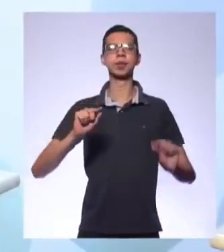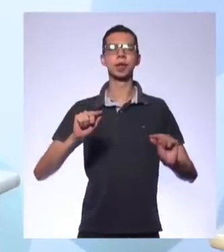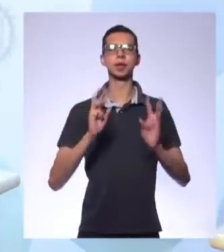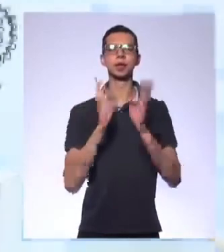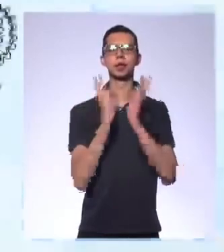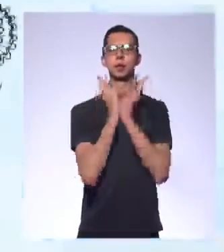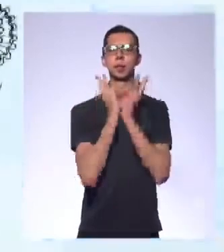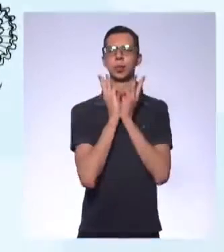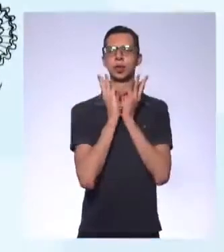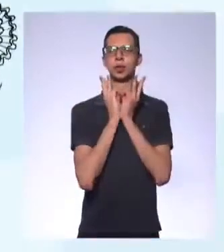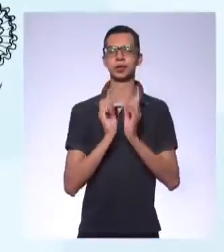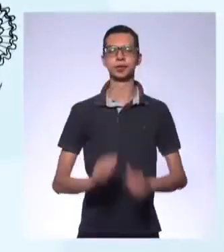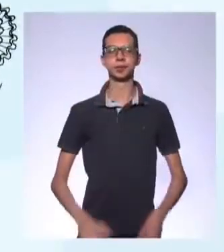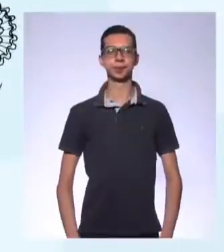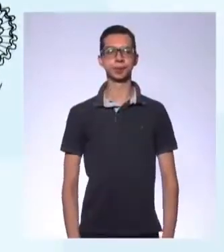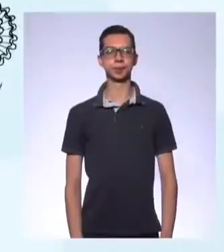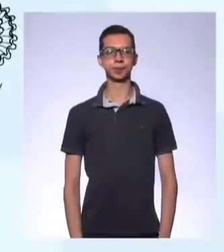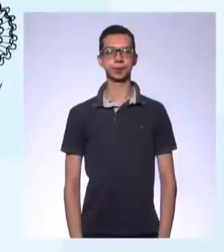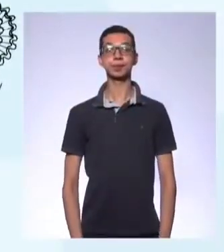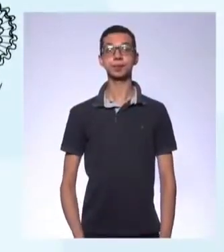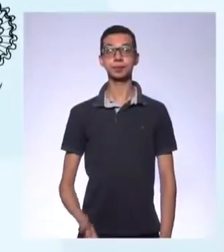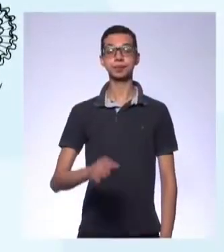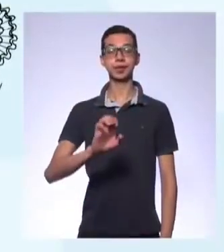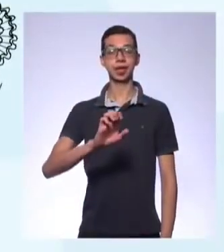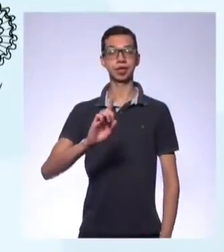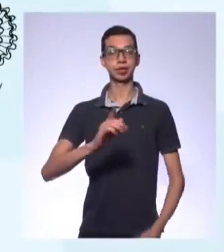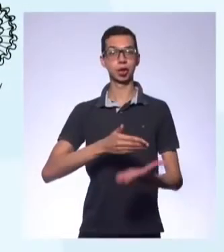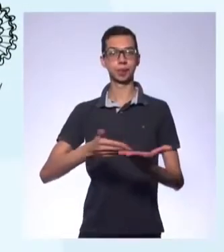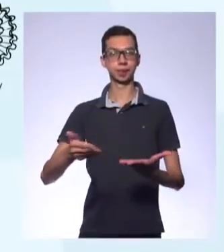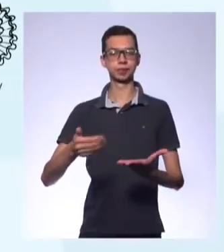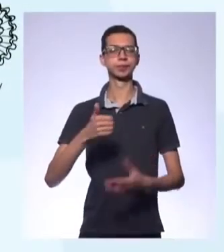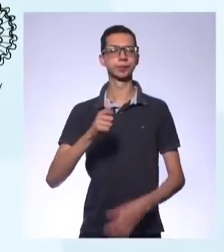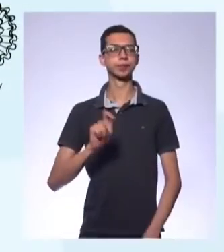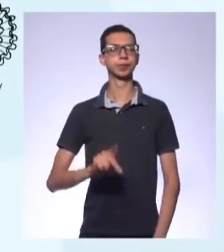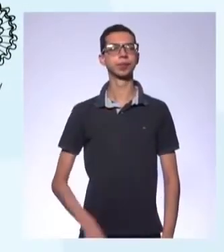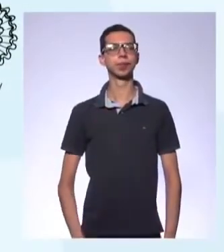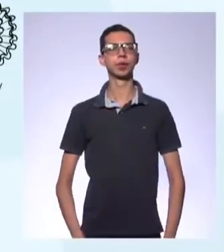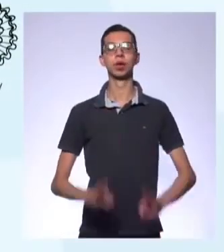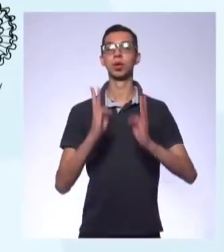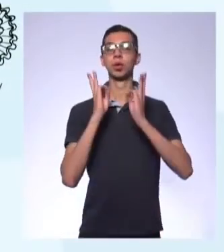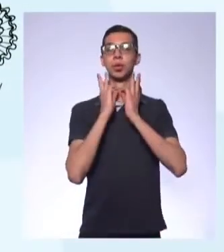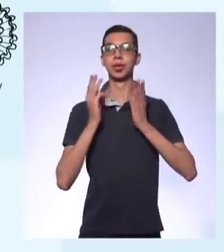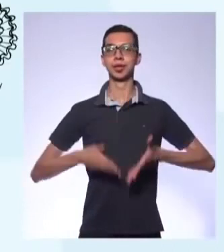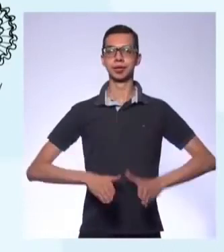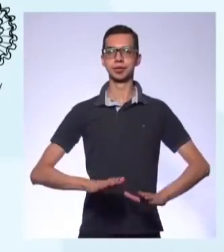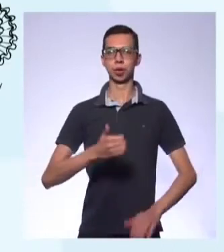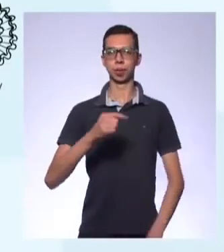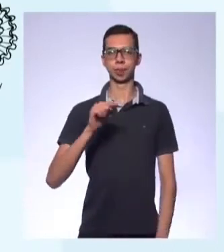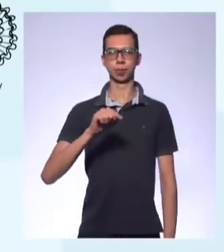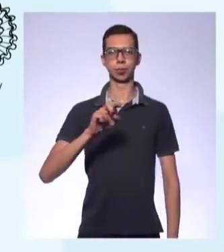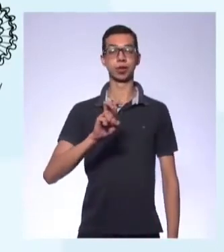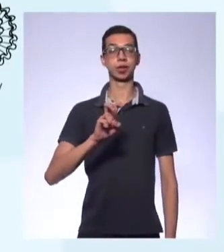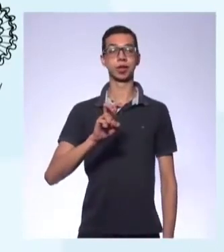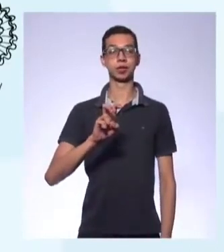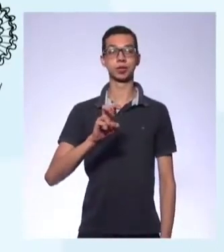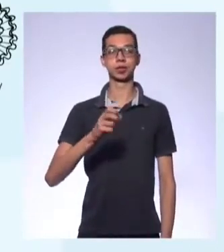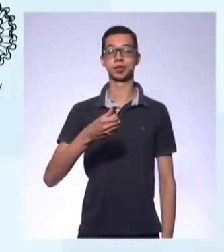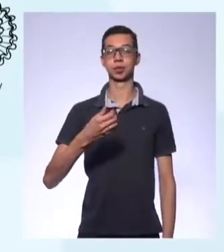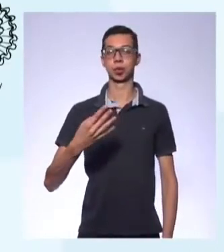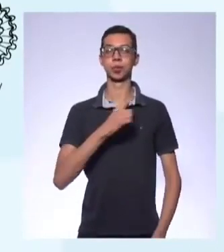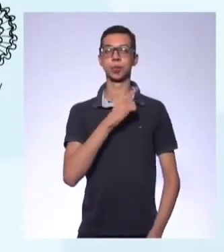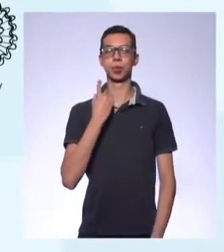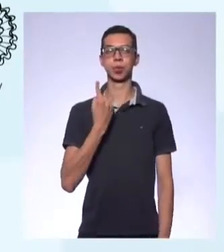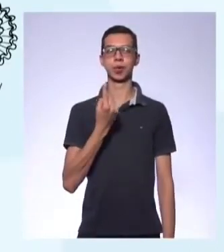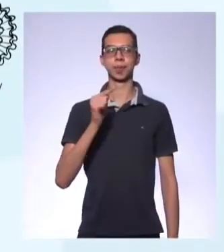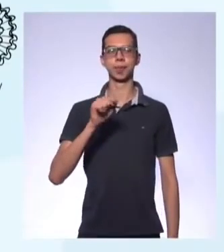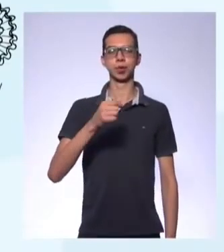Shakespeare? Você começa, Ed? William Shakespeare nasceu em 1564 e morreu em